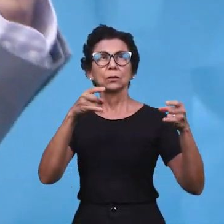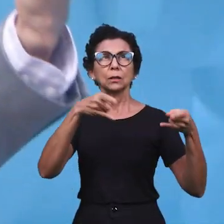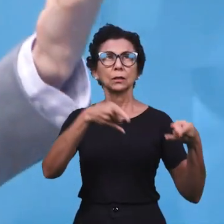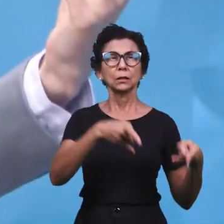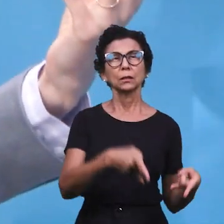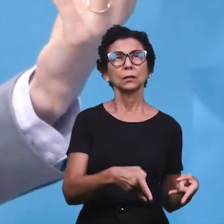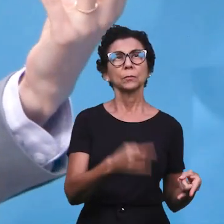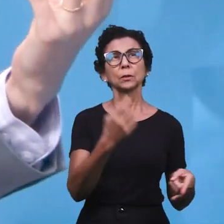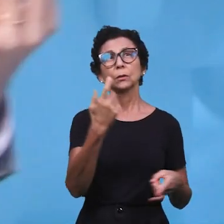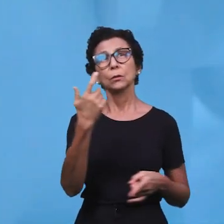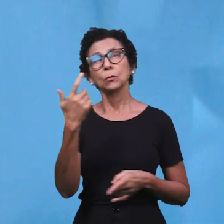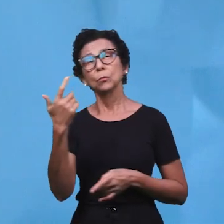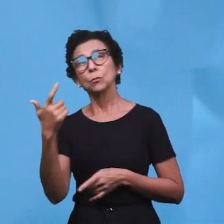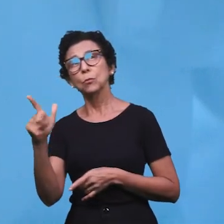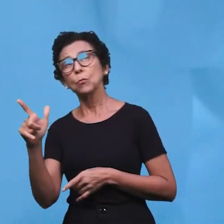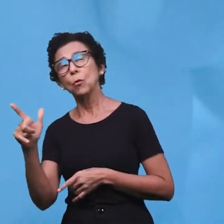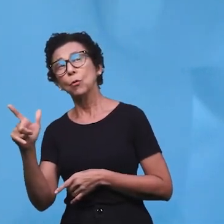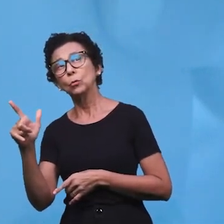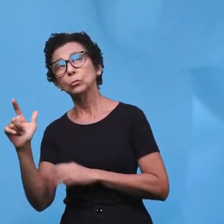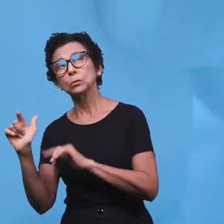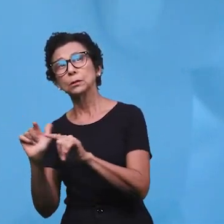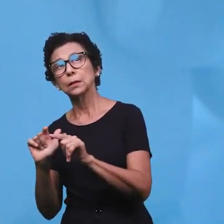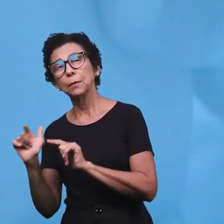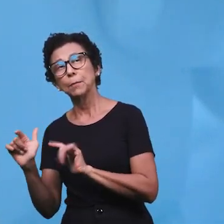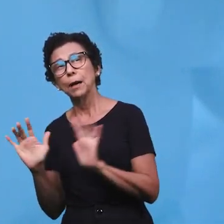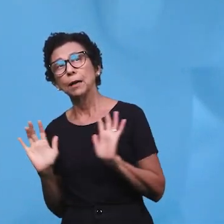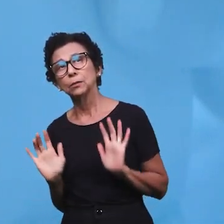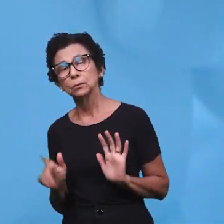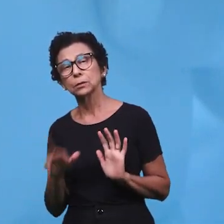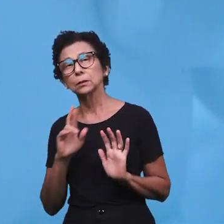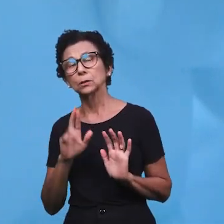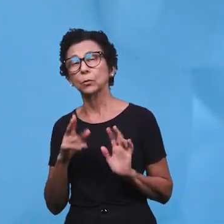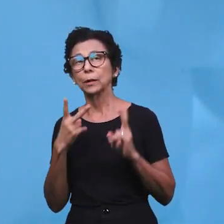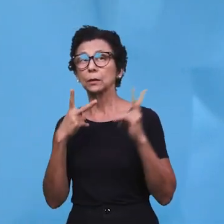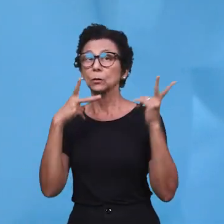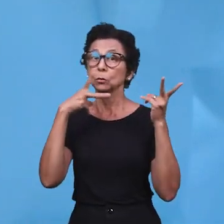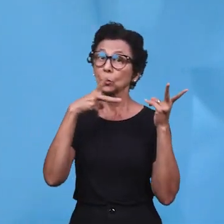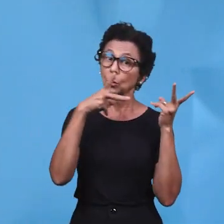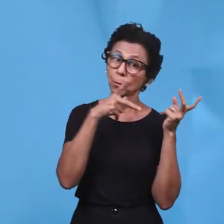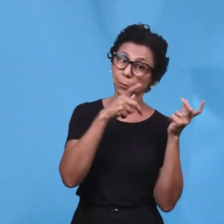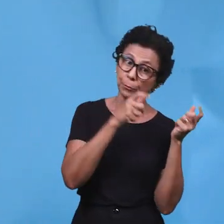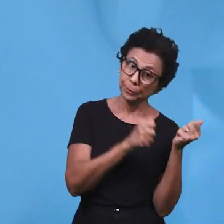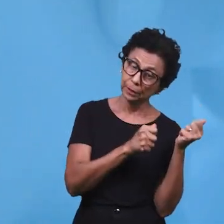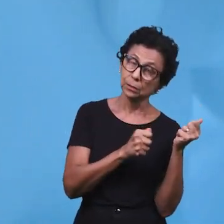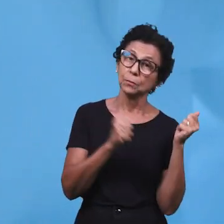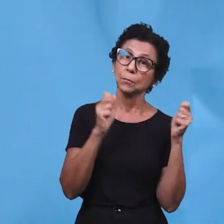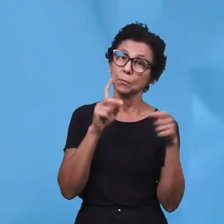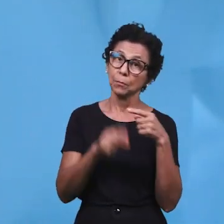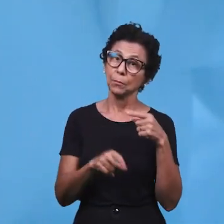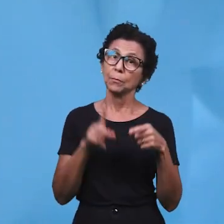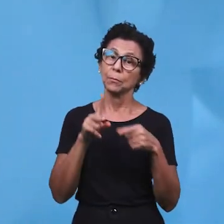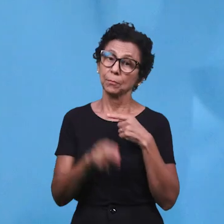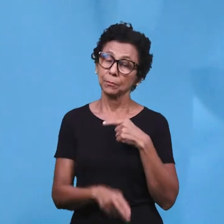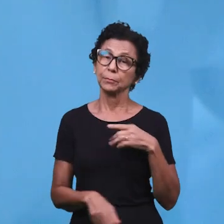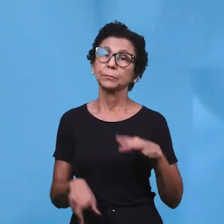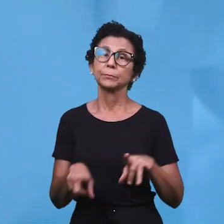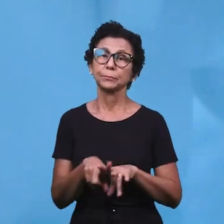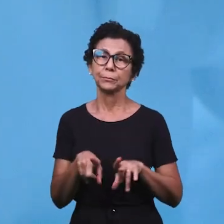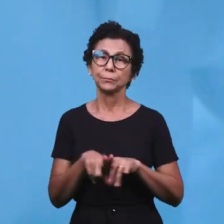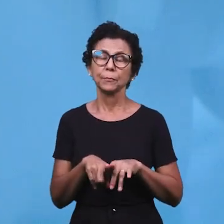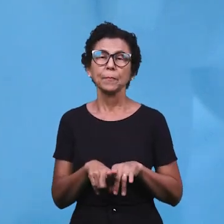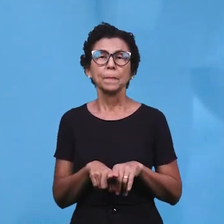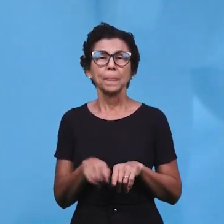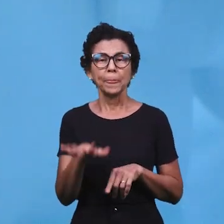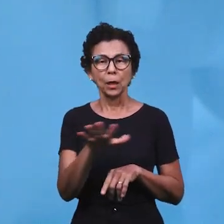outras atividades que não sejam dormir, né? Que não Sim. sejam sono. Então, isso pode atrapalhar também. Então, a cama,